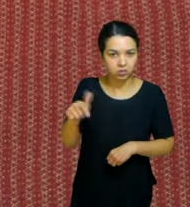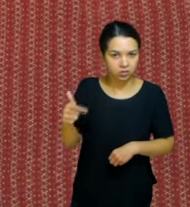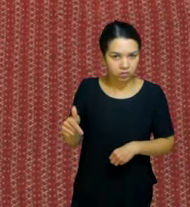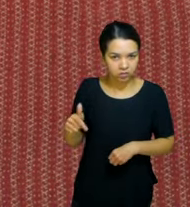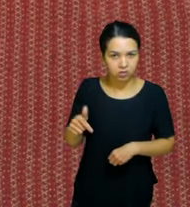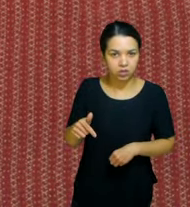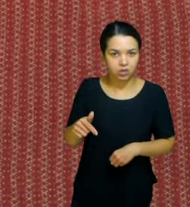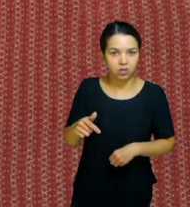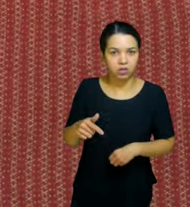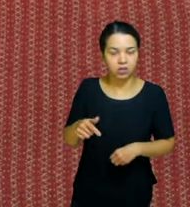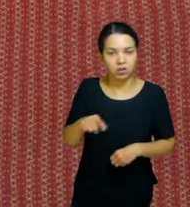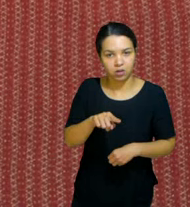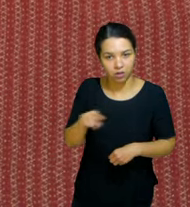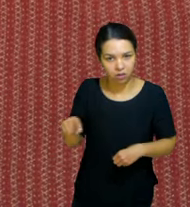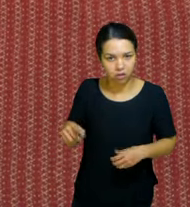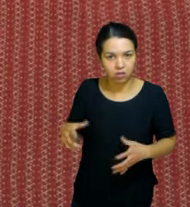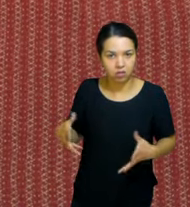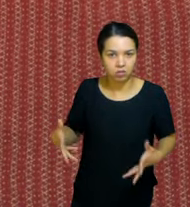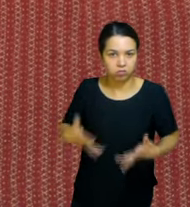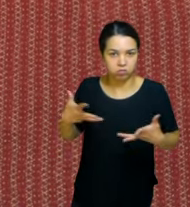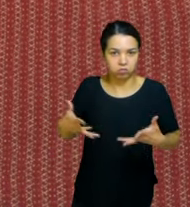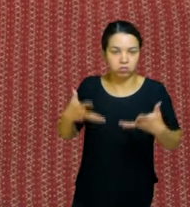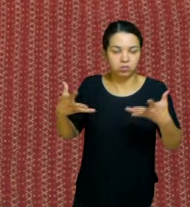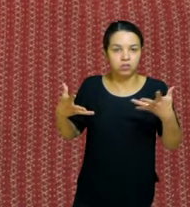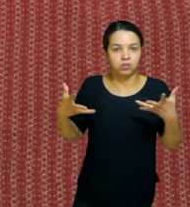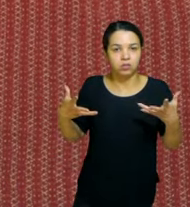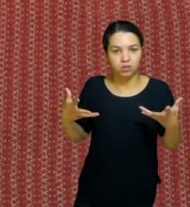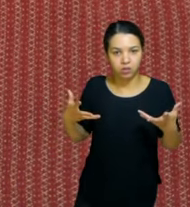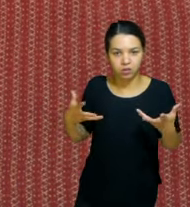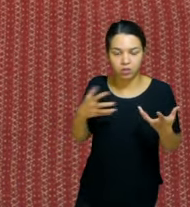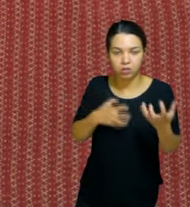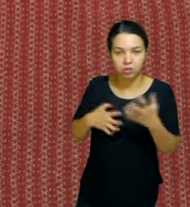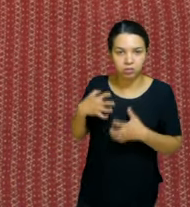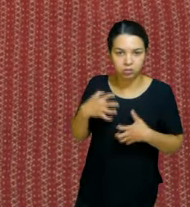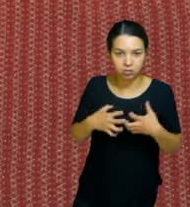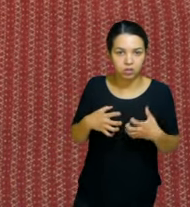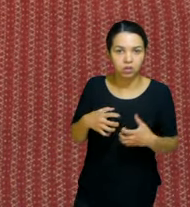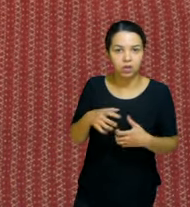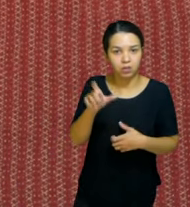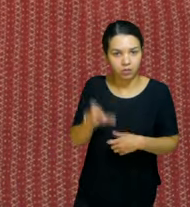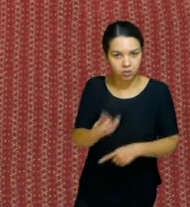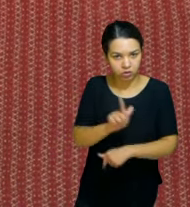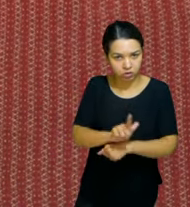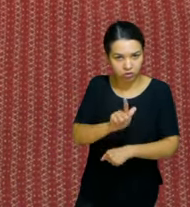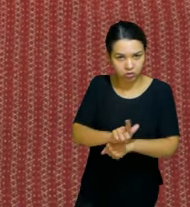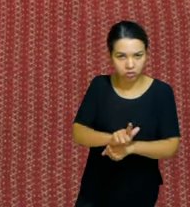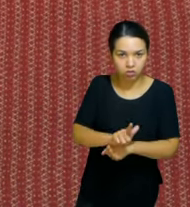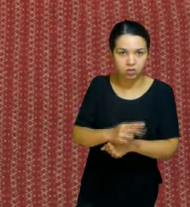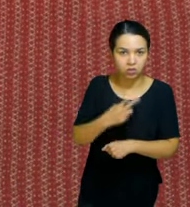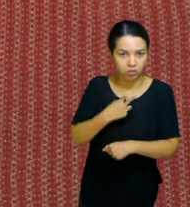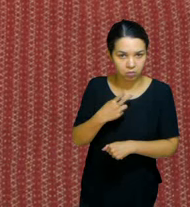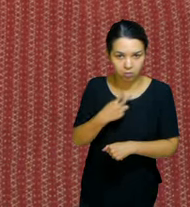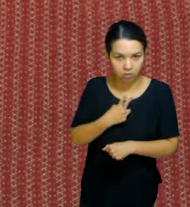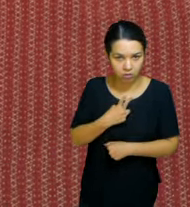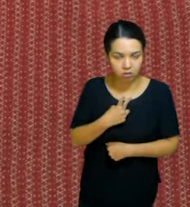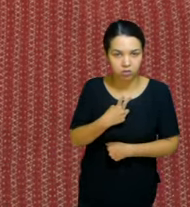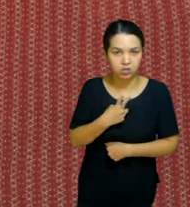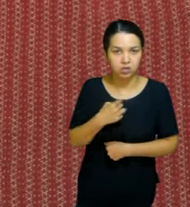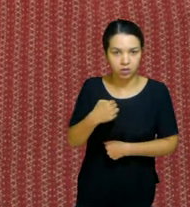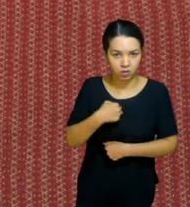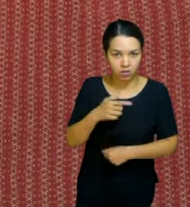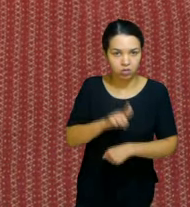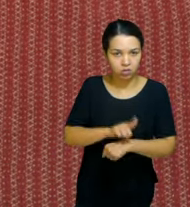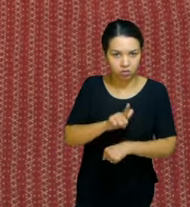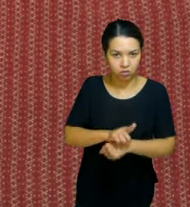se contaminaram de uma maneira que saiu do controle, e quem é gestor, quem ocupa essa cadeira, não pode fazer isso. Eu sou gestor lá em